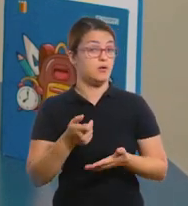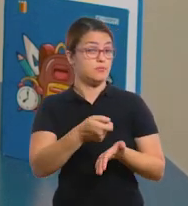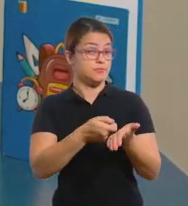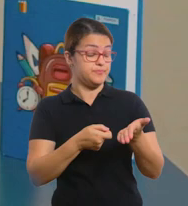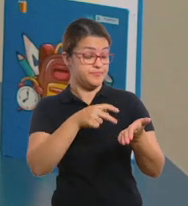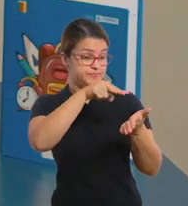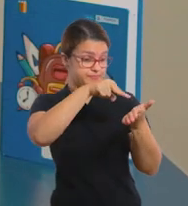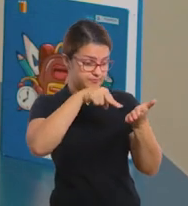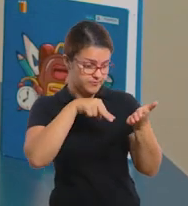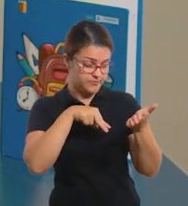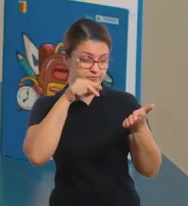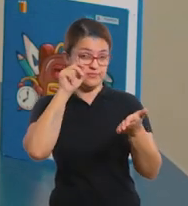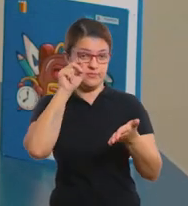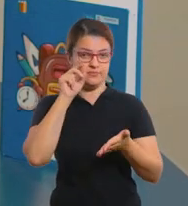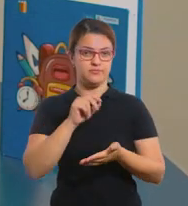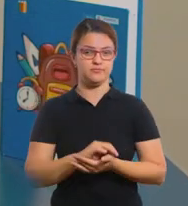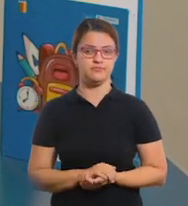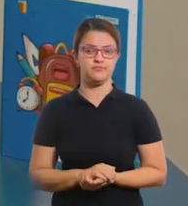aquele poema